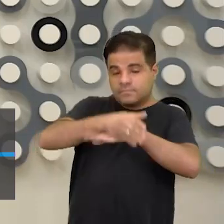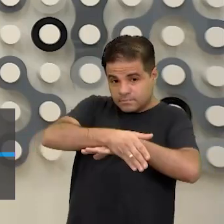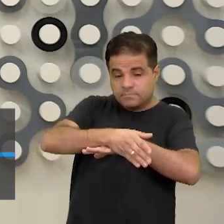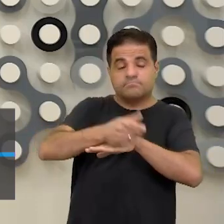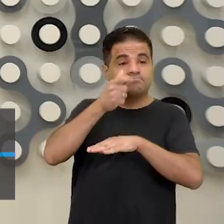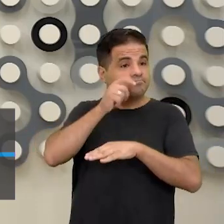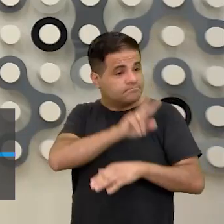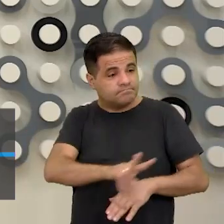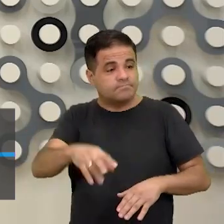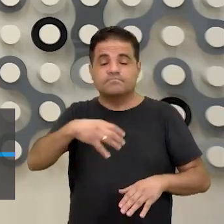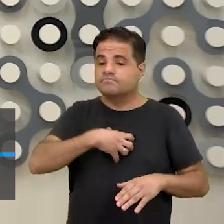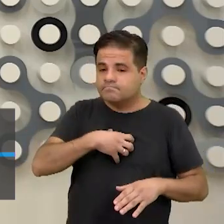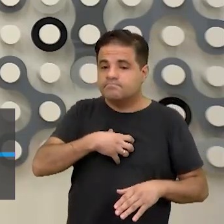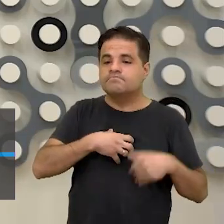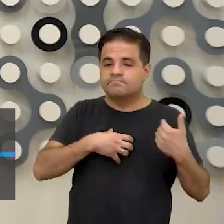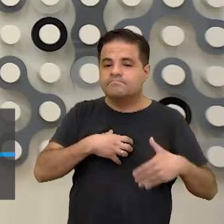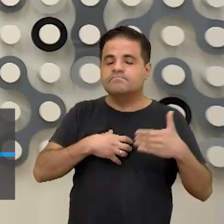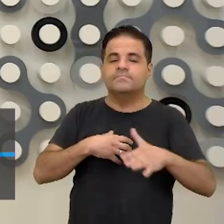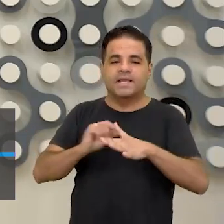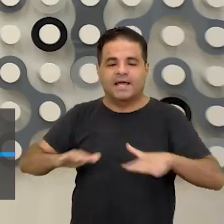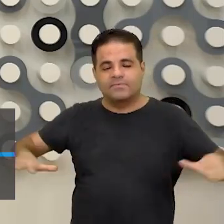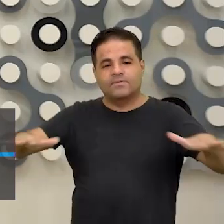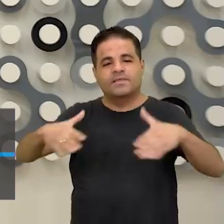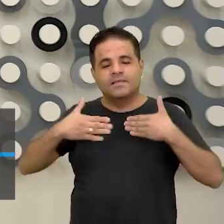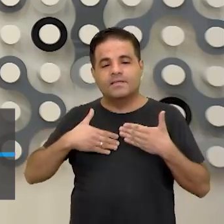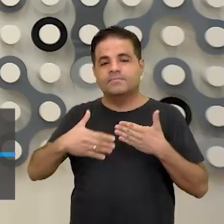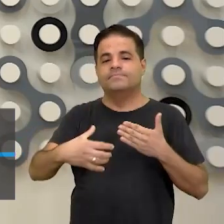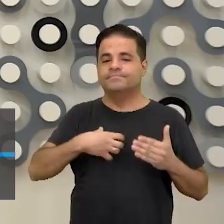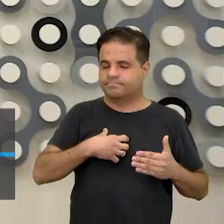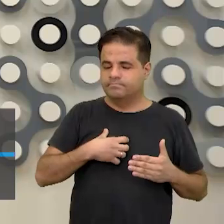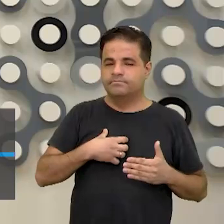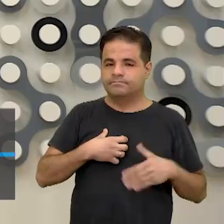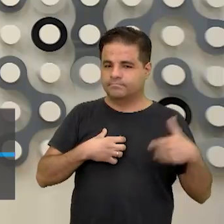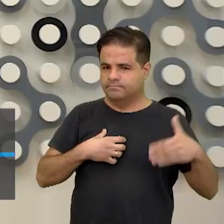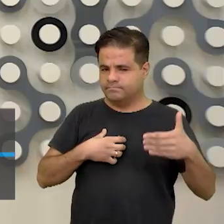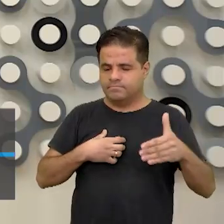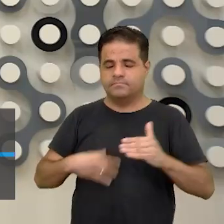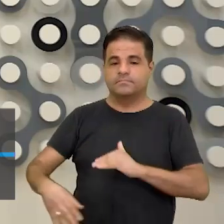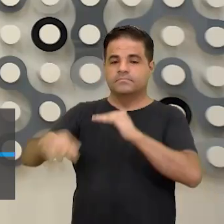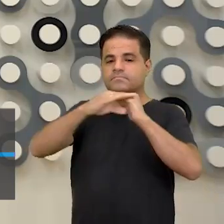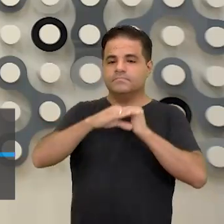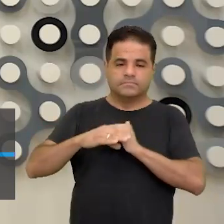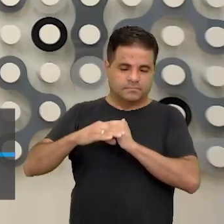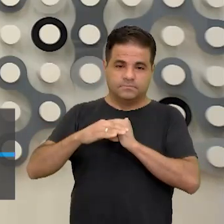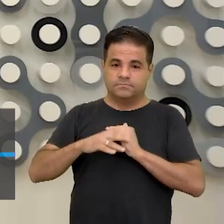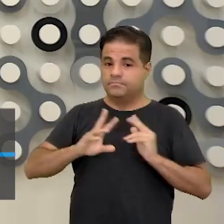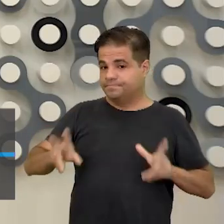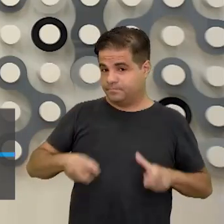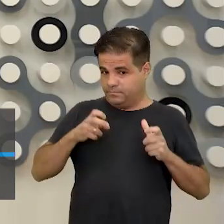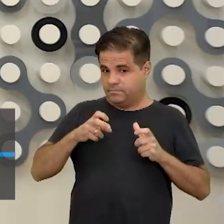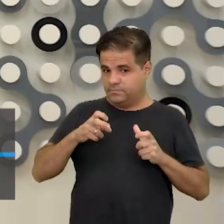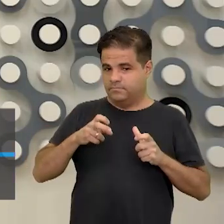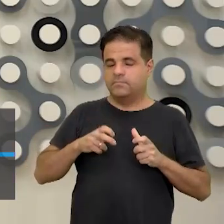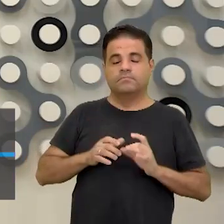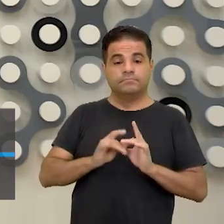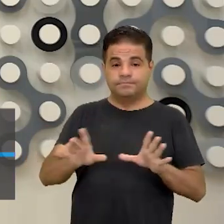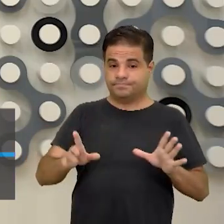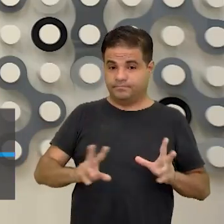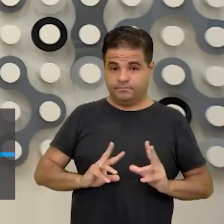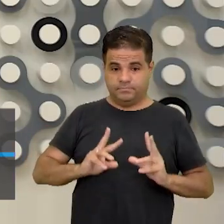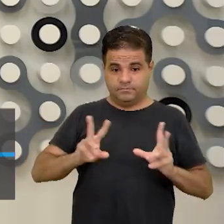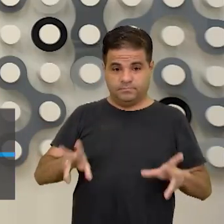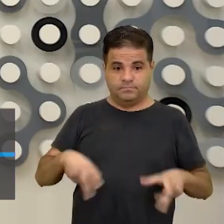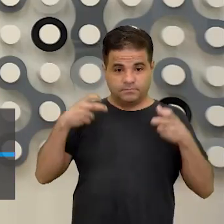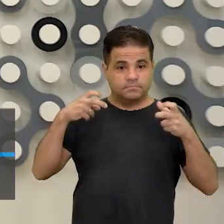servir também como um modo de nos conformar um certo padrão de consumo. Então a gente se predispõe a